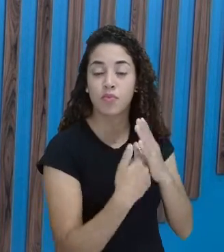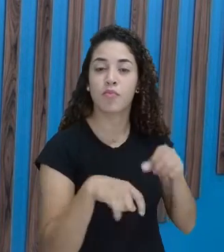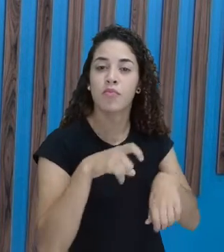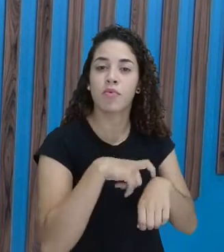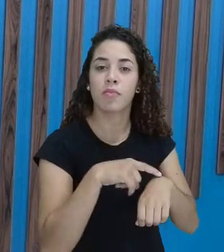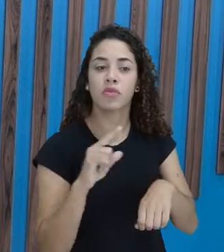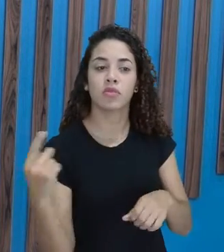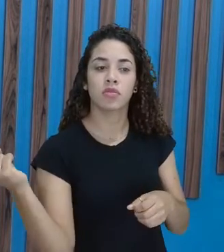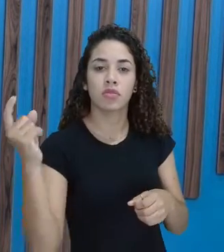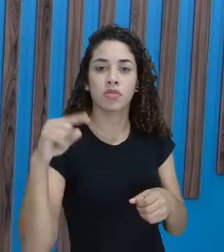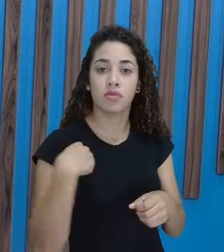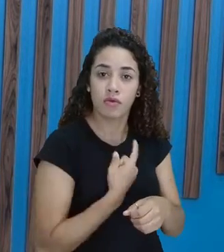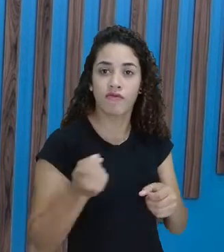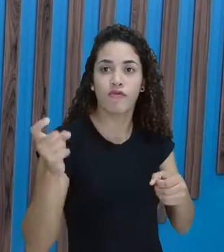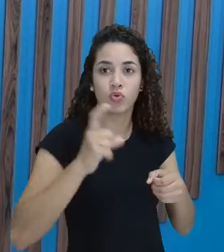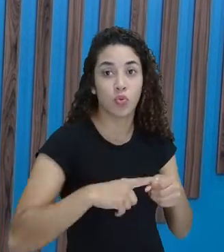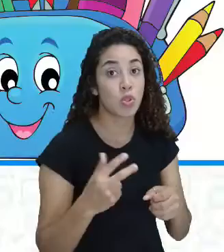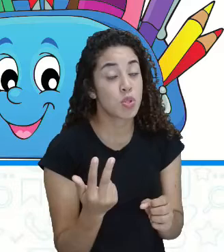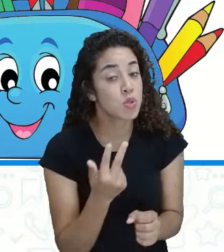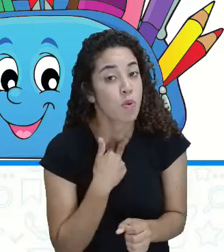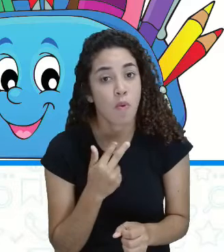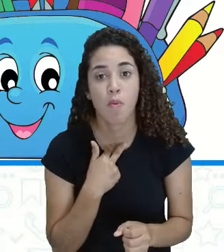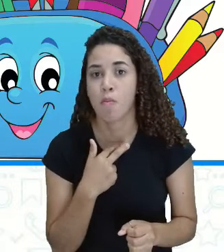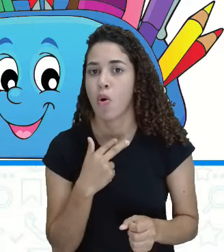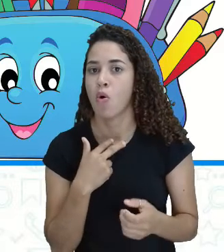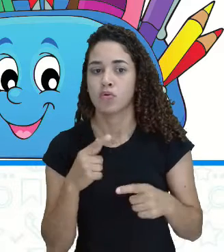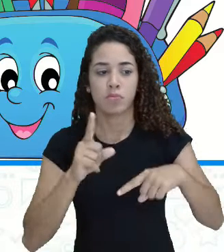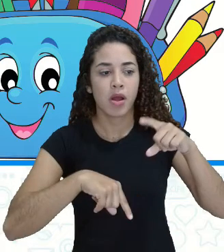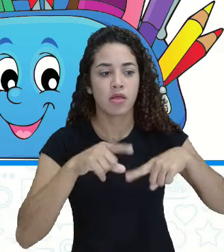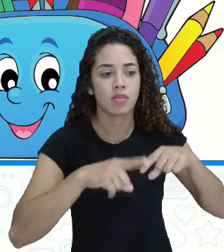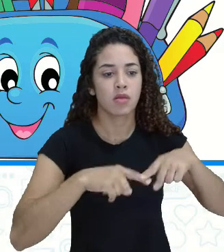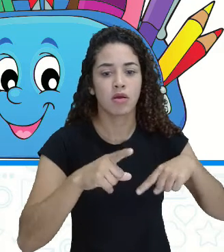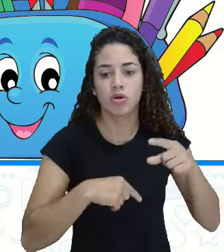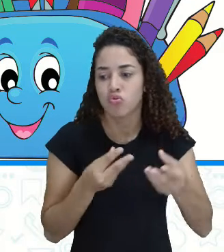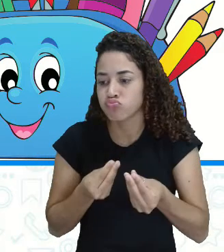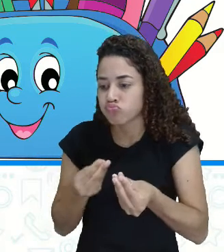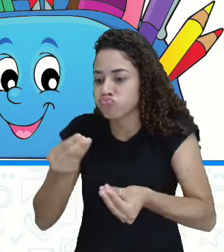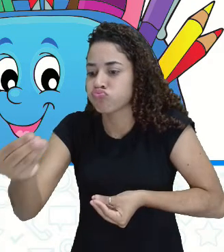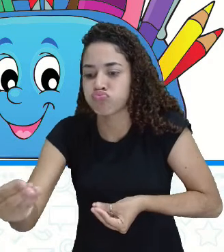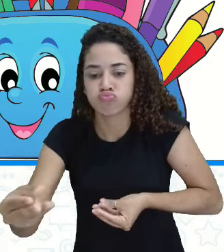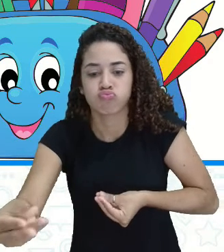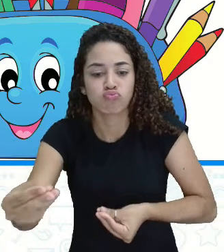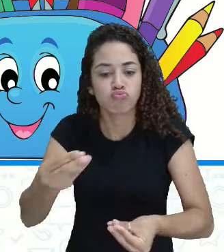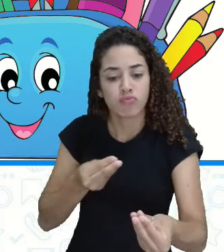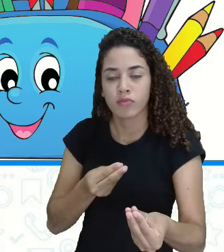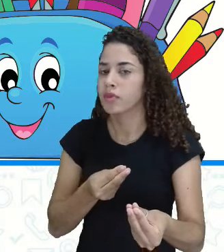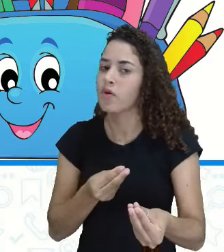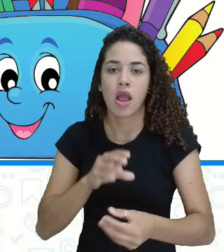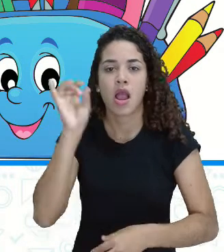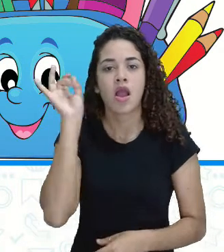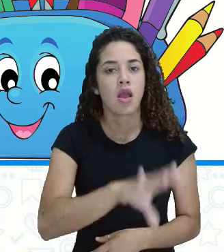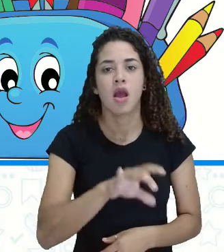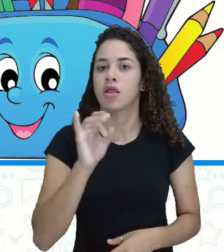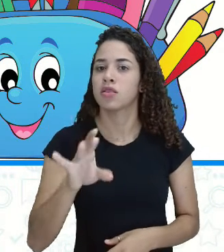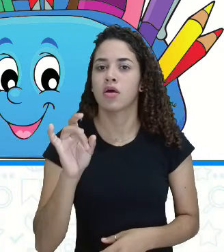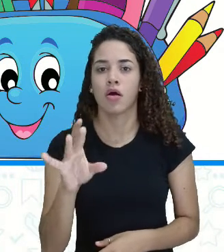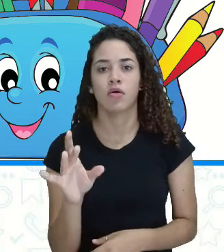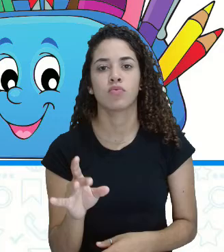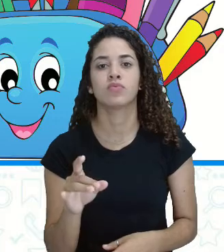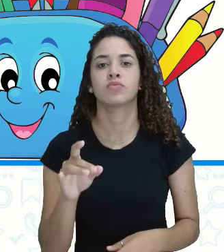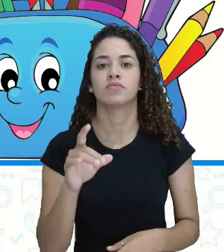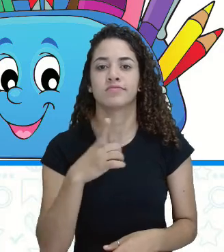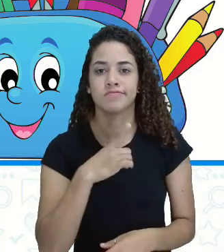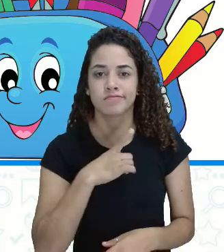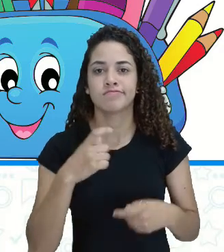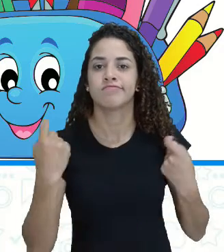teve a questão de não compartilhar os objetos pessoais. Cada um tinha que ter seu material